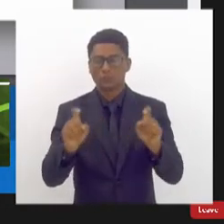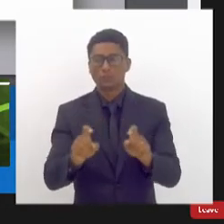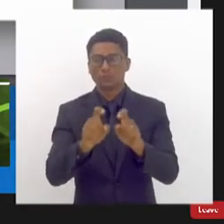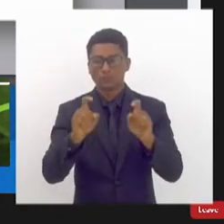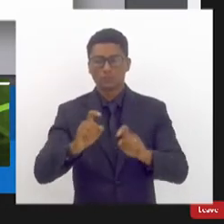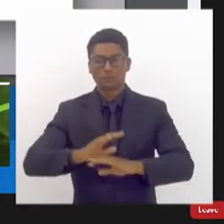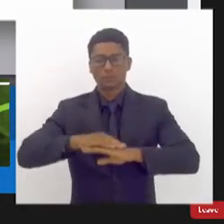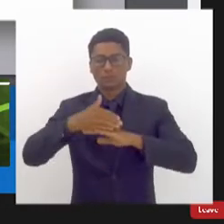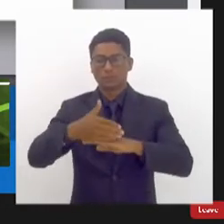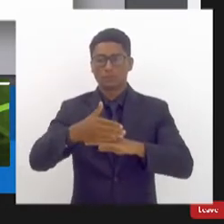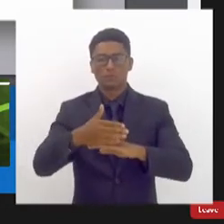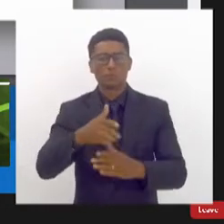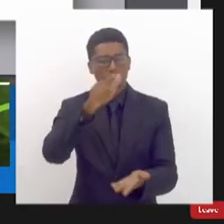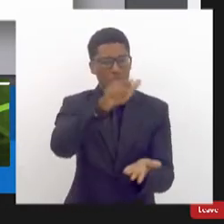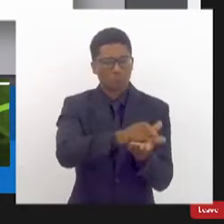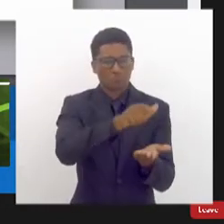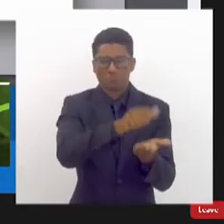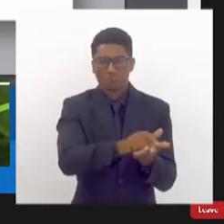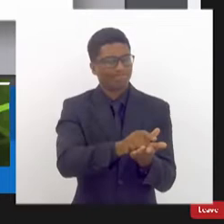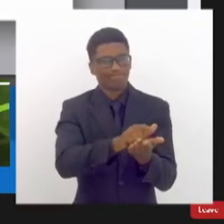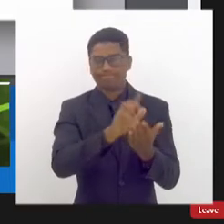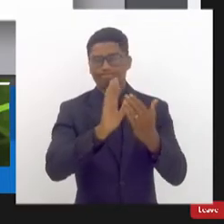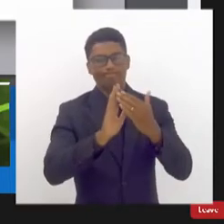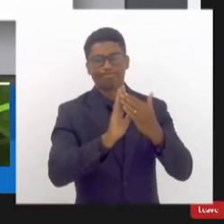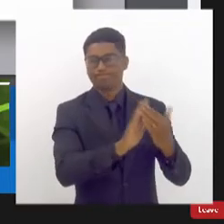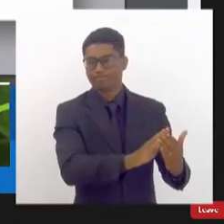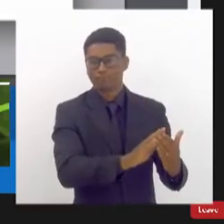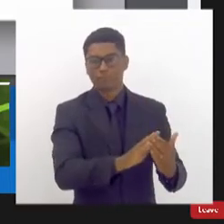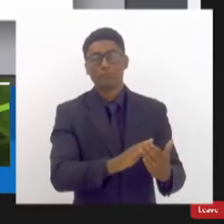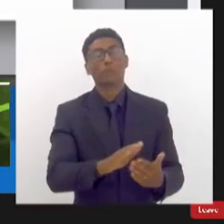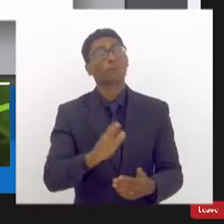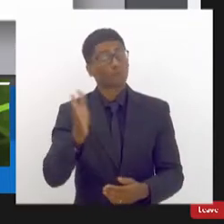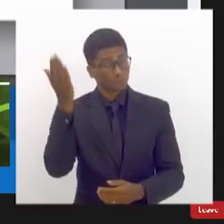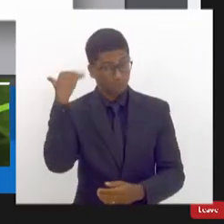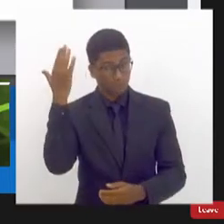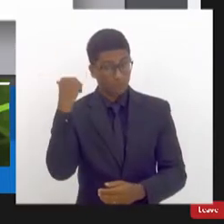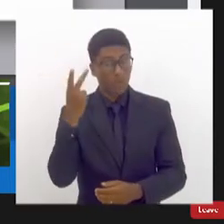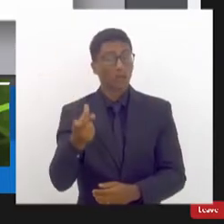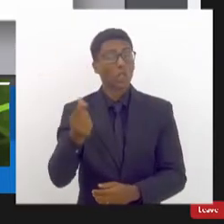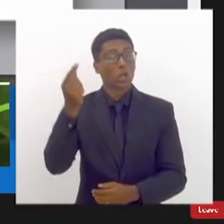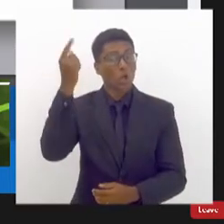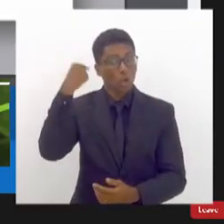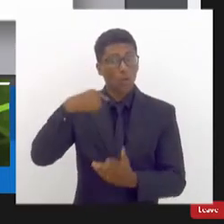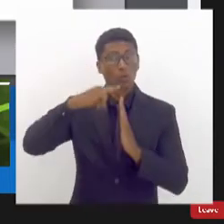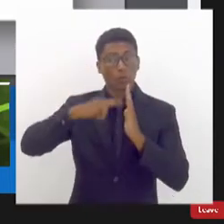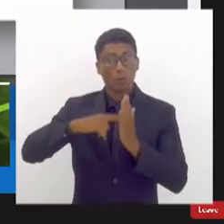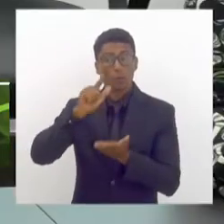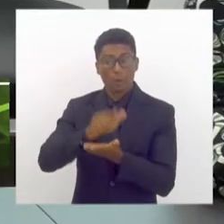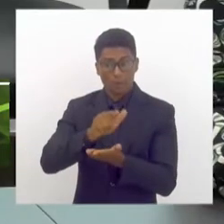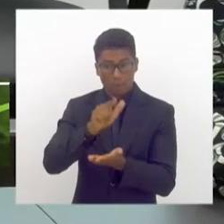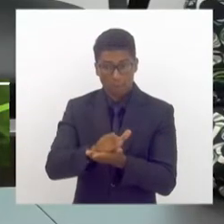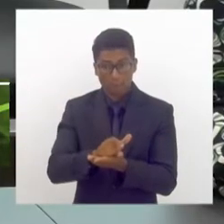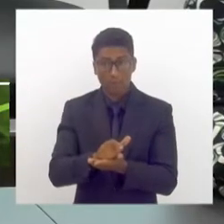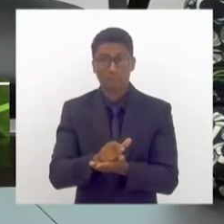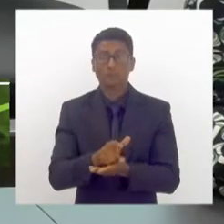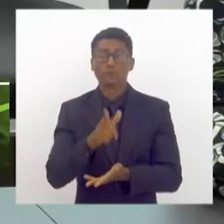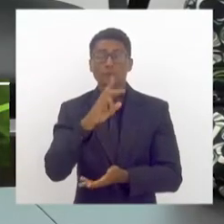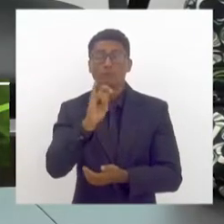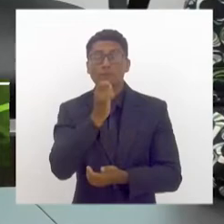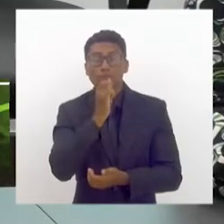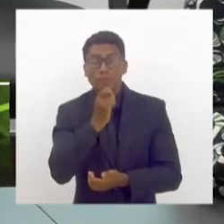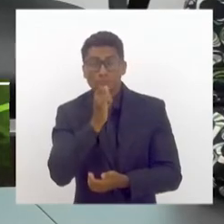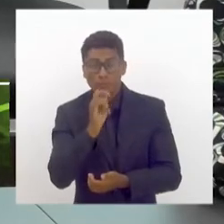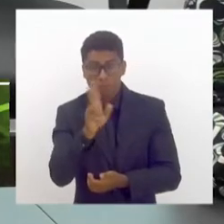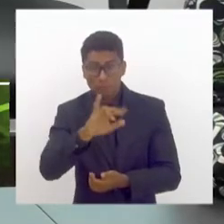a questão física. Nós temos documentos físicos antigos, que sempre que vão ser estudados, vão ser analisados, vão ser